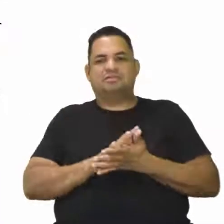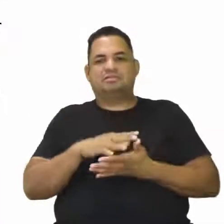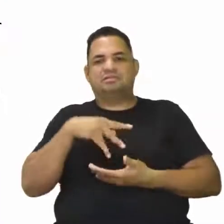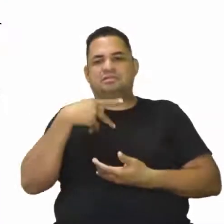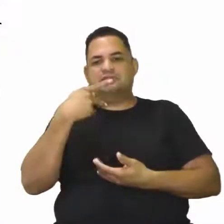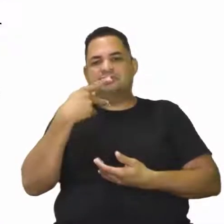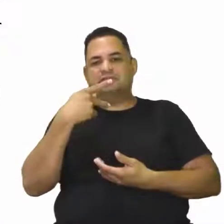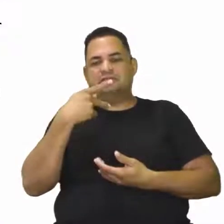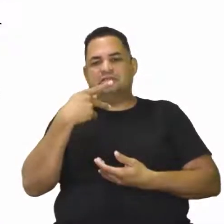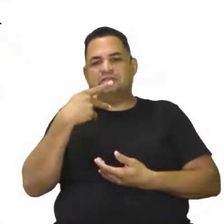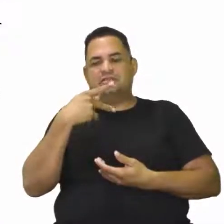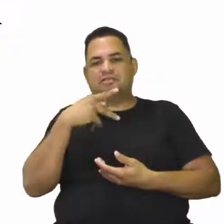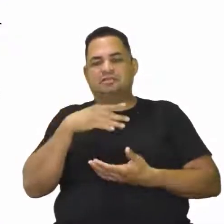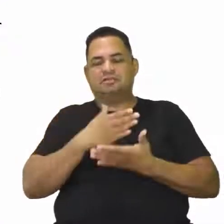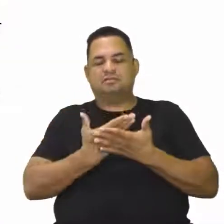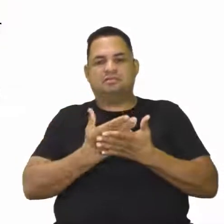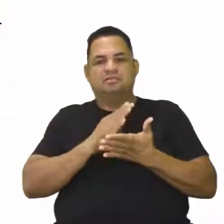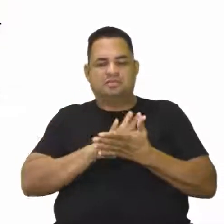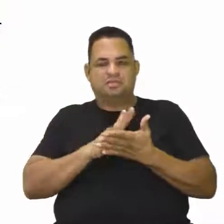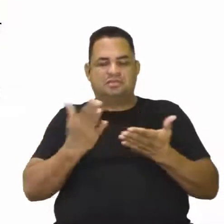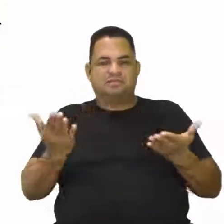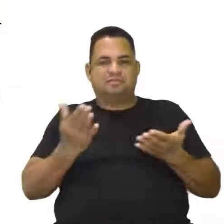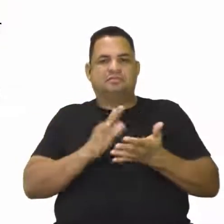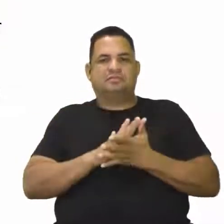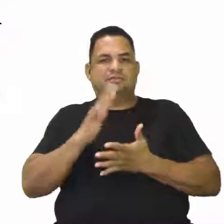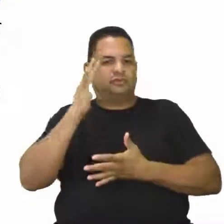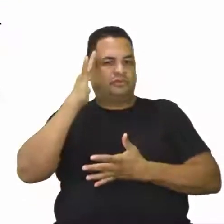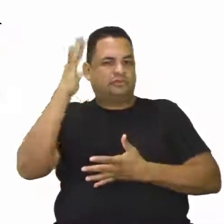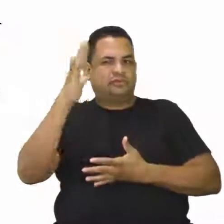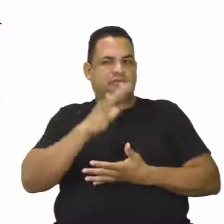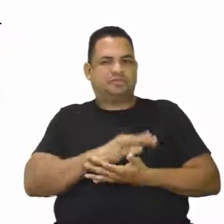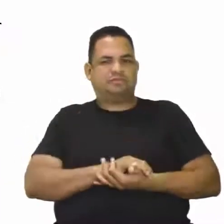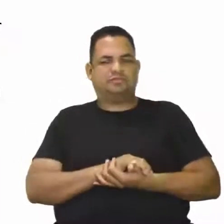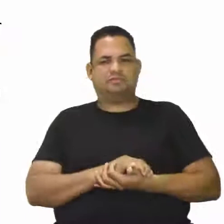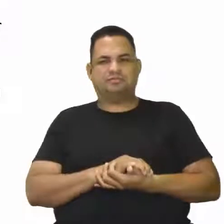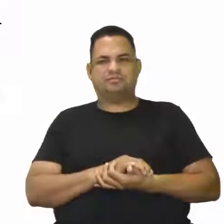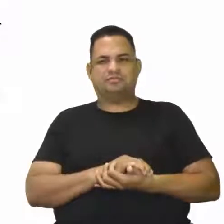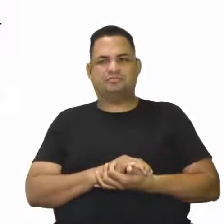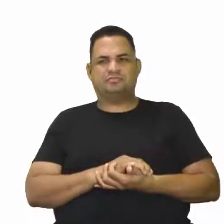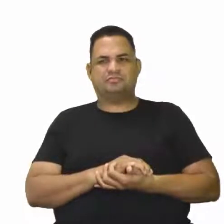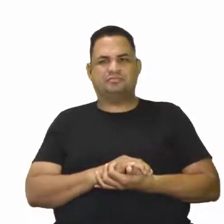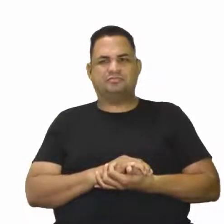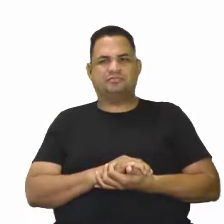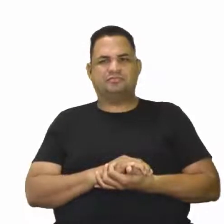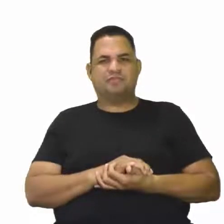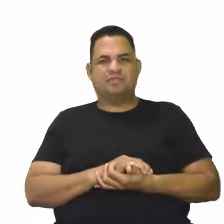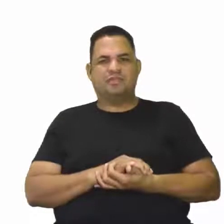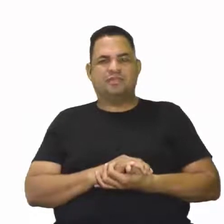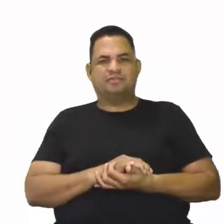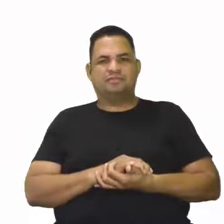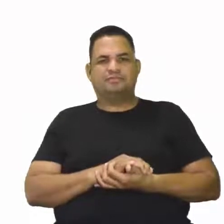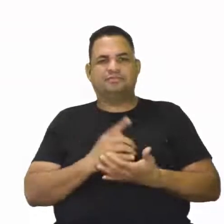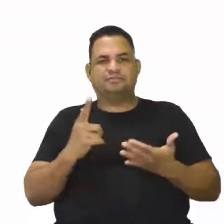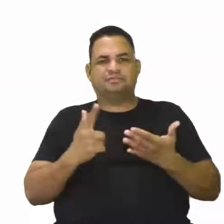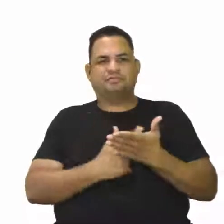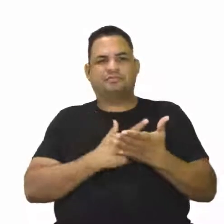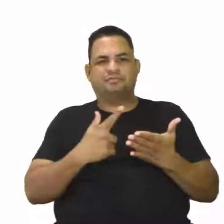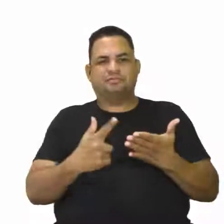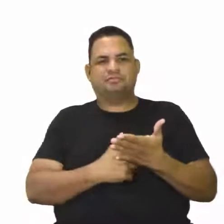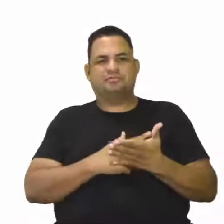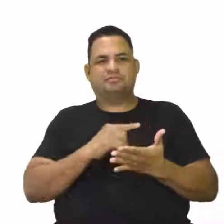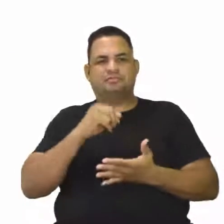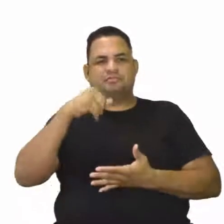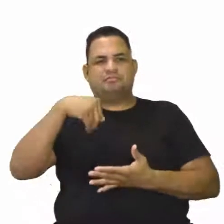esse, de traduzir, né, este sonho. Nem sempre. Então vamos lá para o livro de